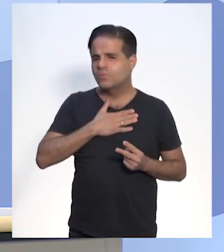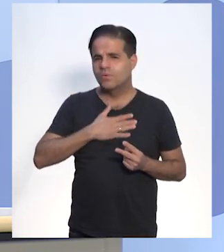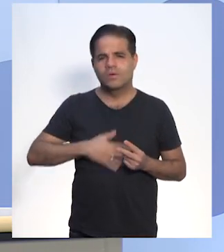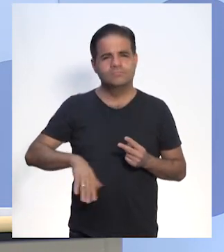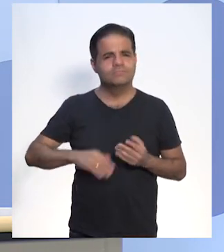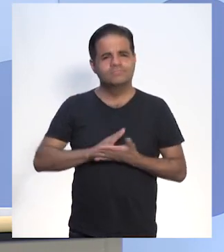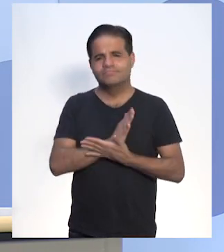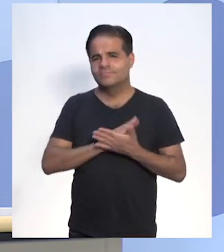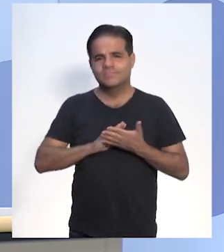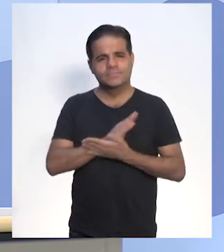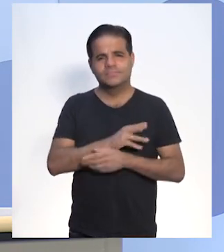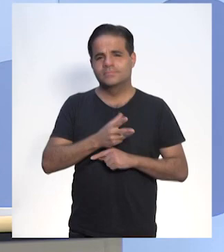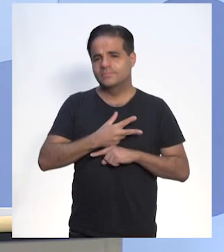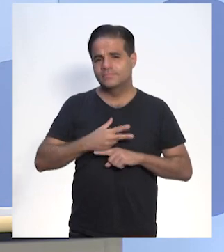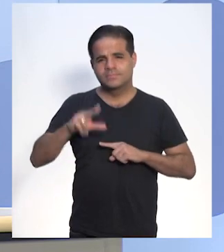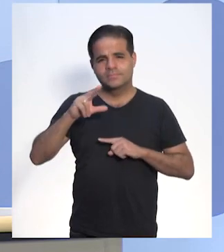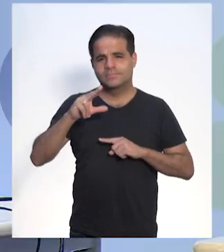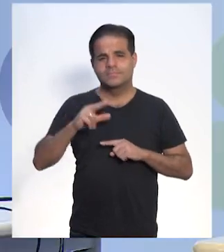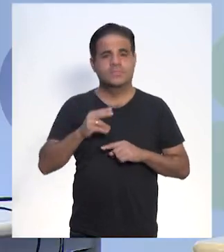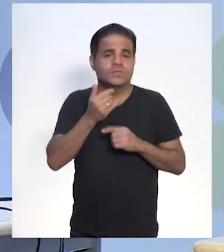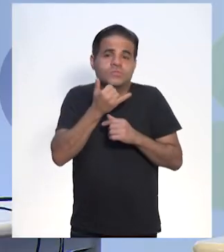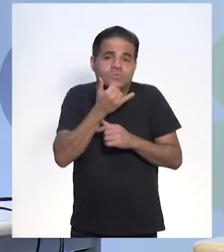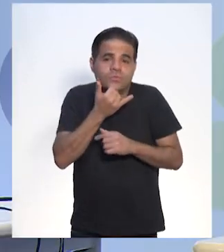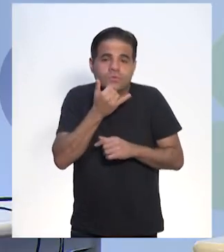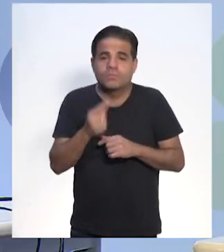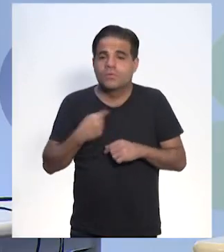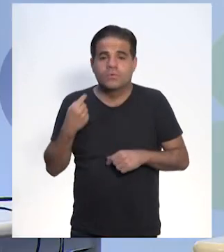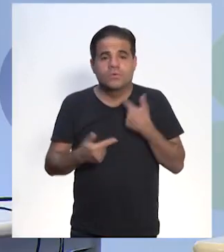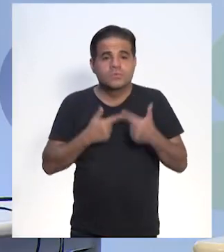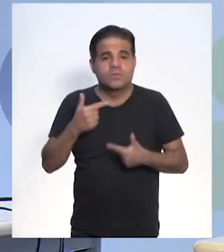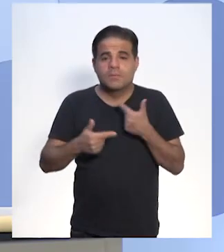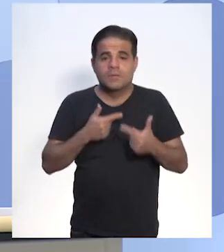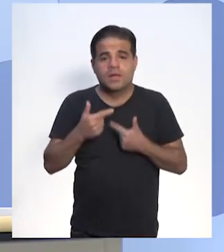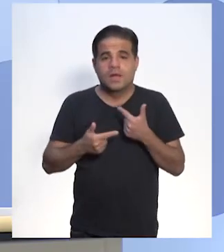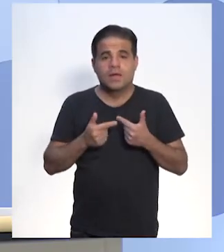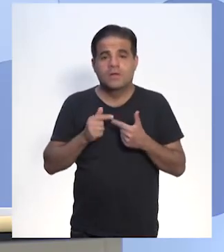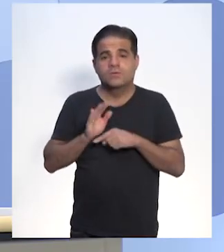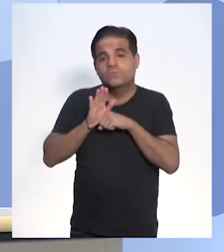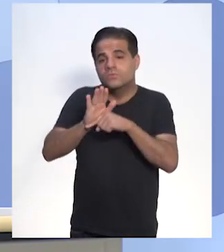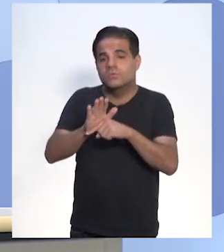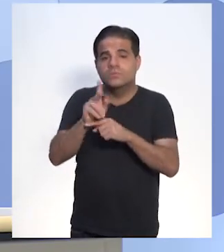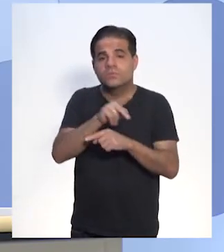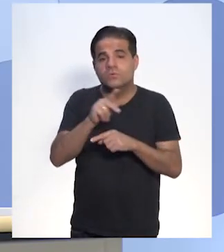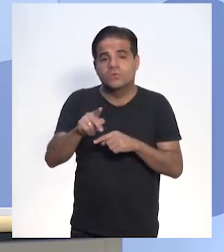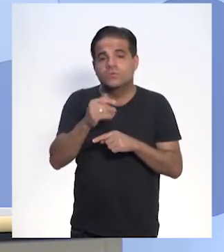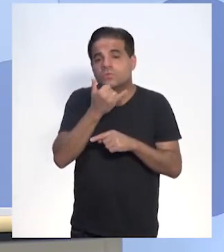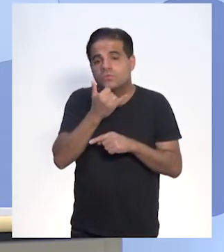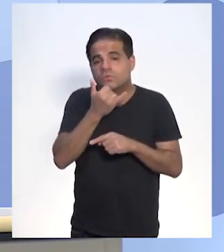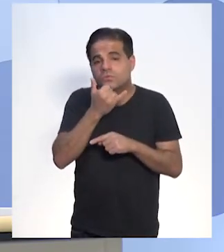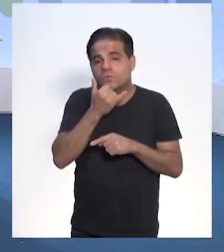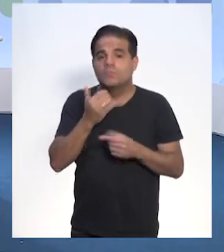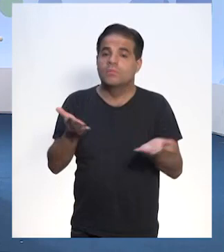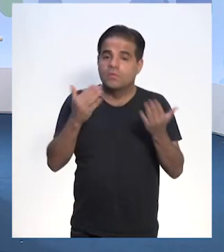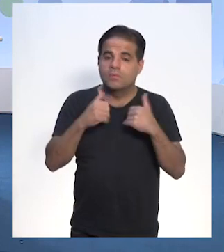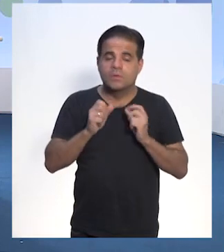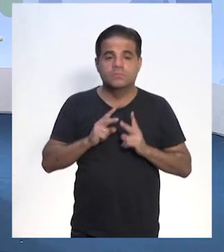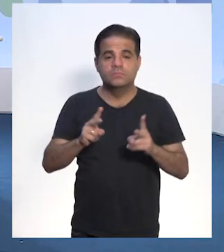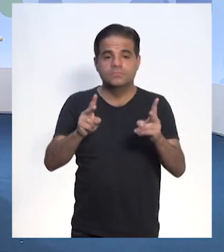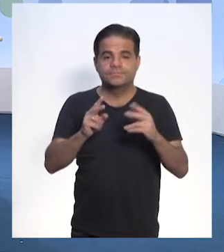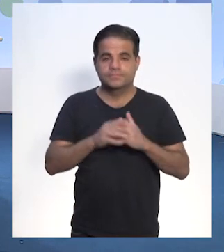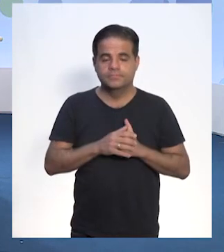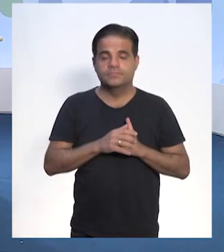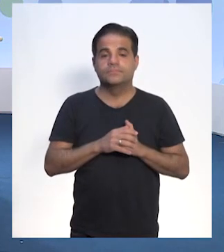desculpa, mas é o nosso a trabalho. gente está só colaborando aqui, desculpa. Vamos lá. E